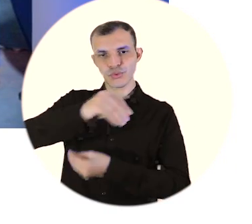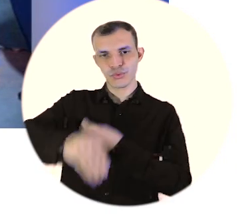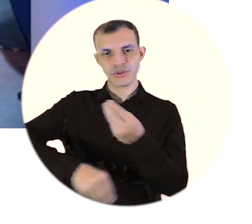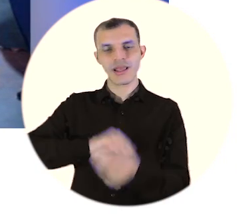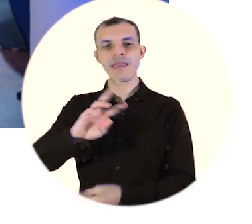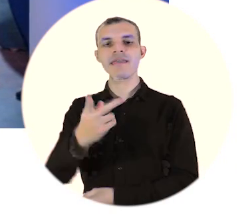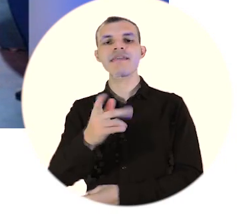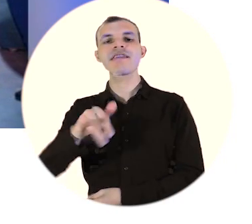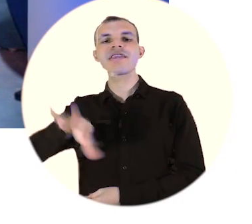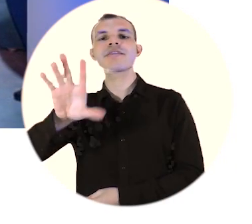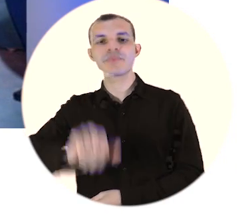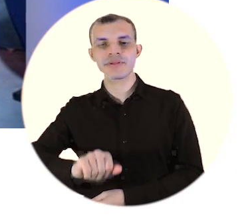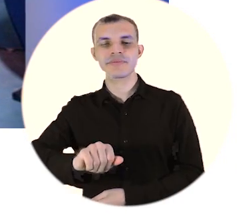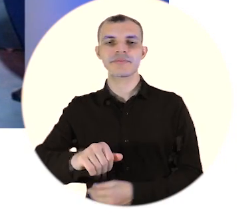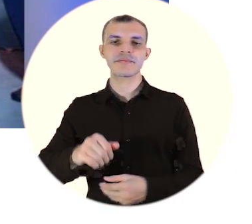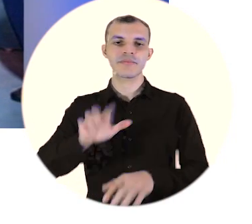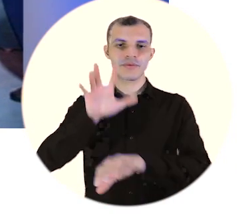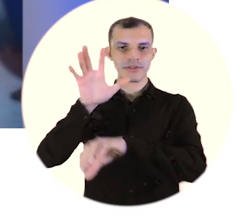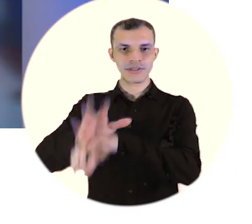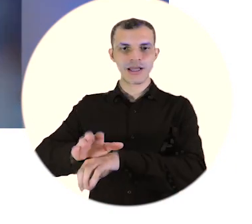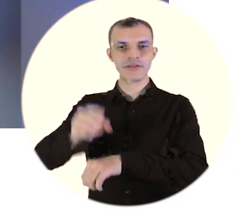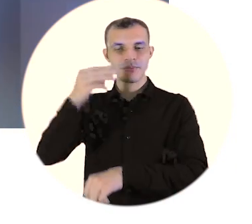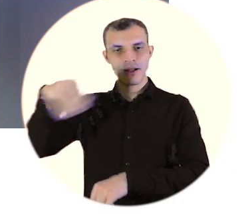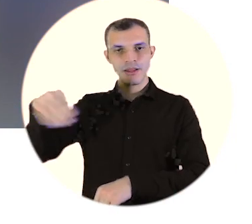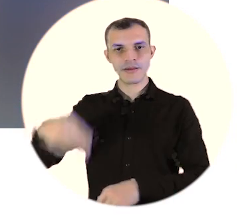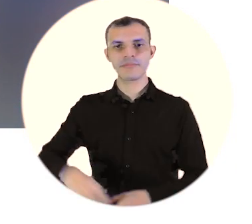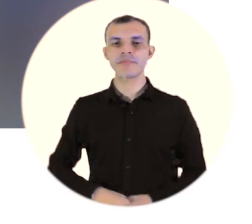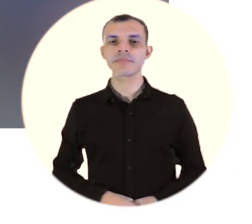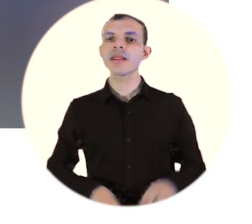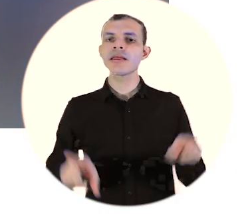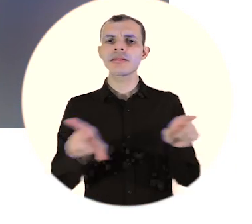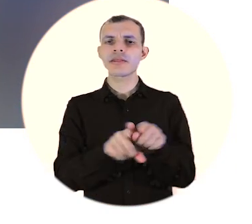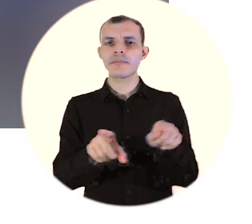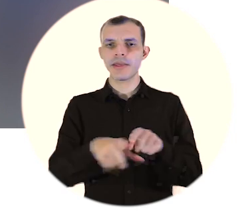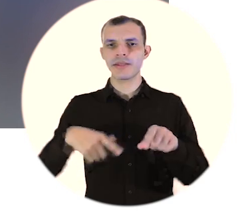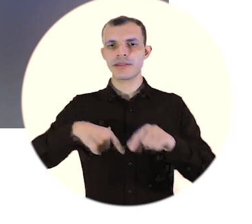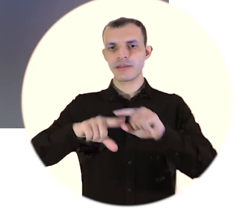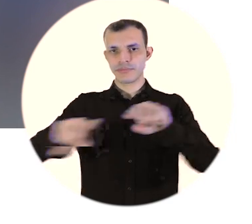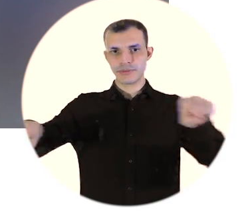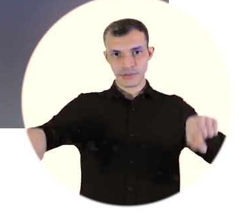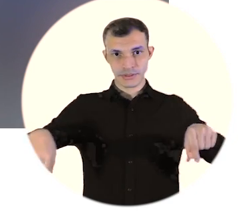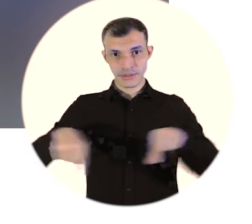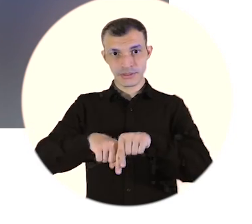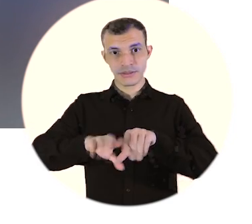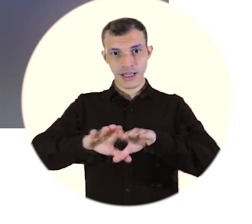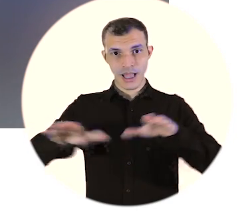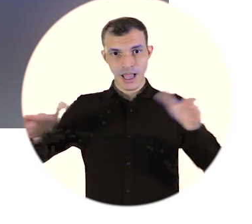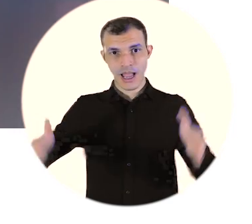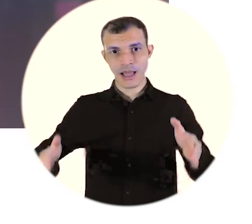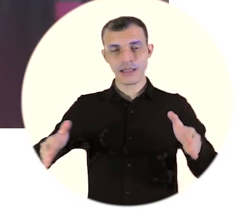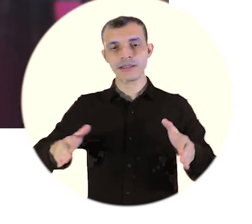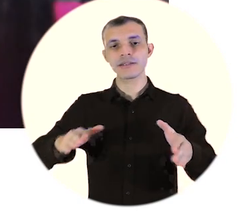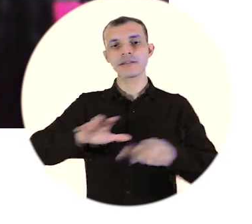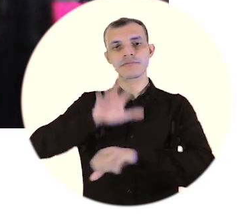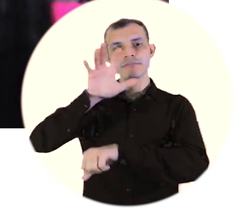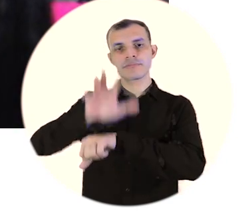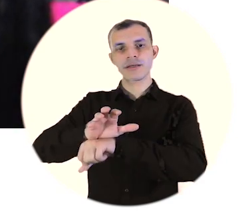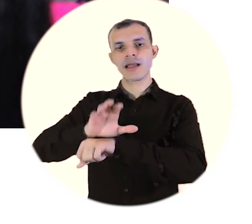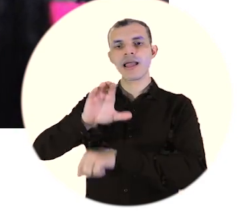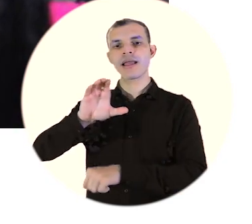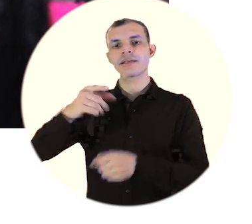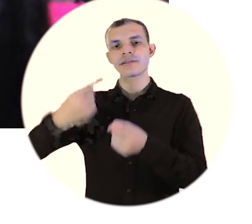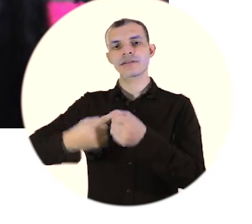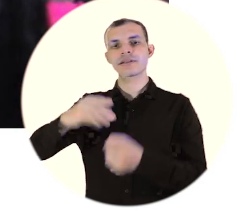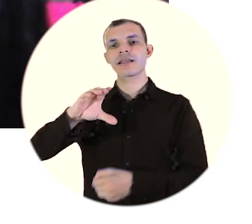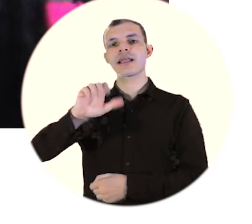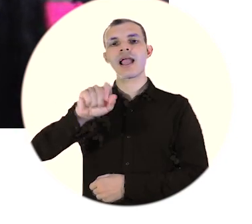mais estrutura para a advocacia, bem investindo o recurso dos advogados e advogadas, um escritório compartilhado na subseção Caxias, que